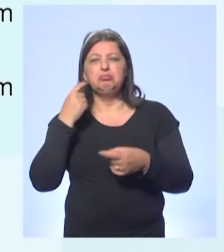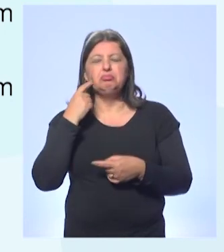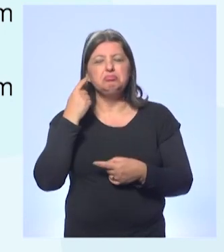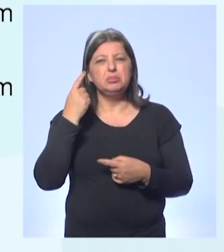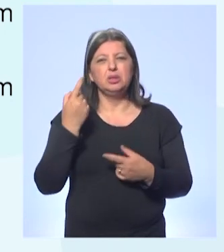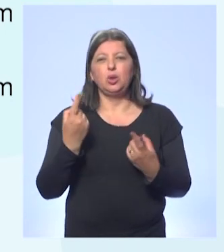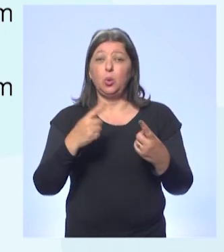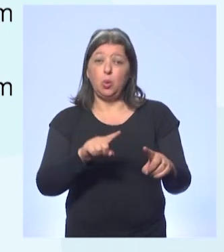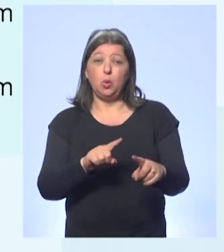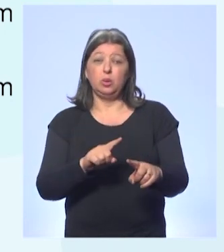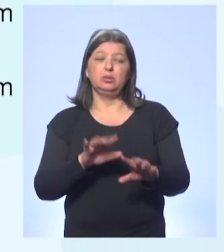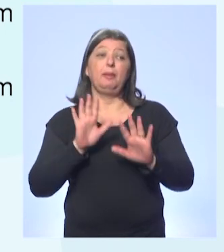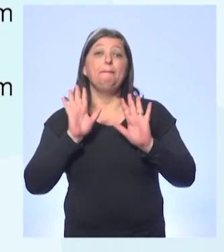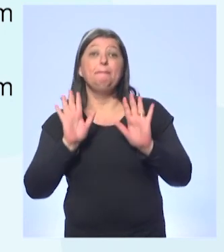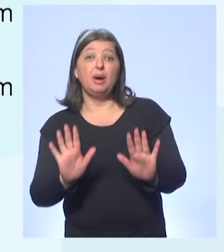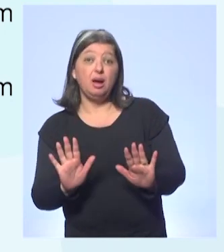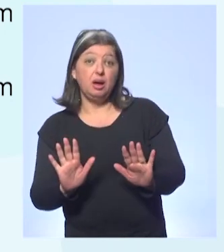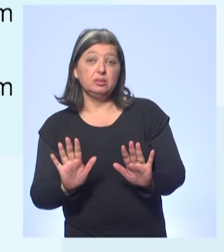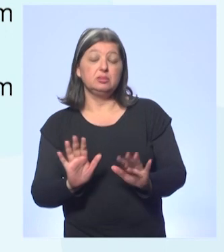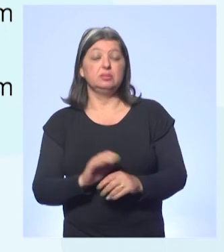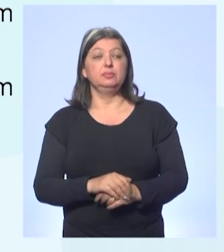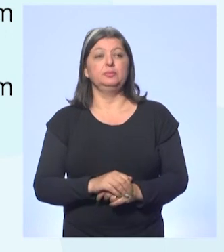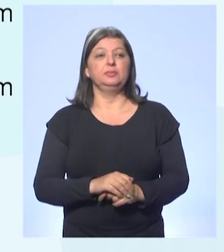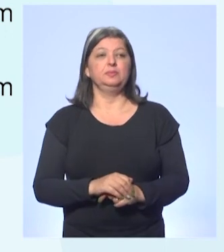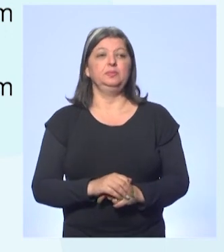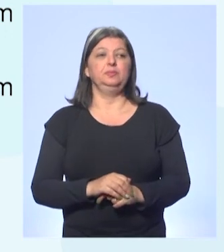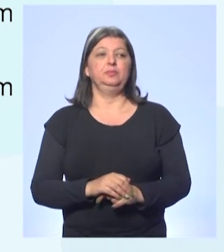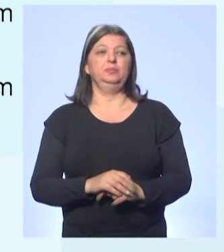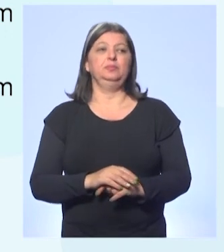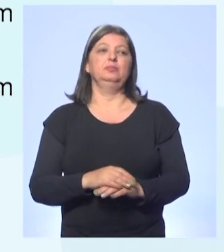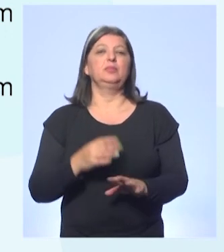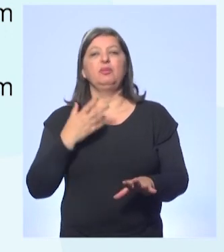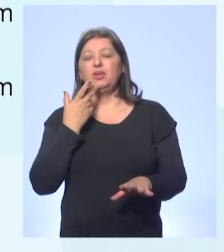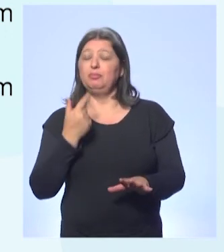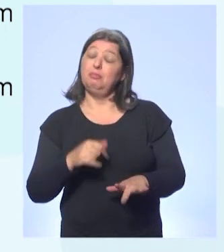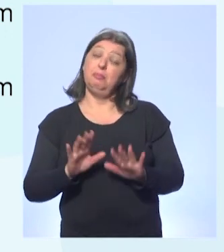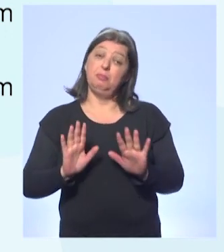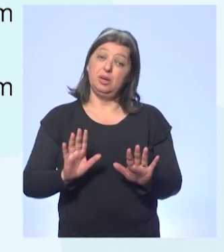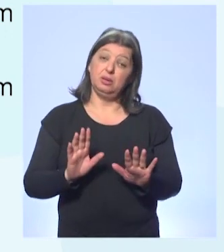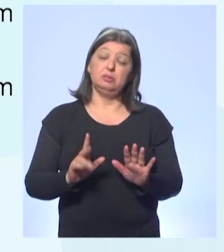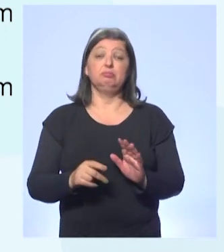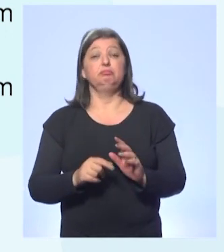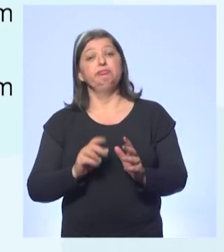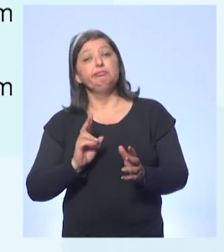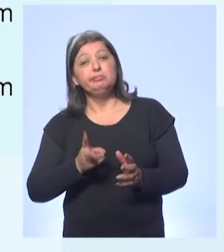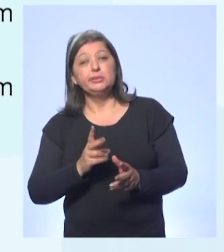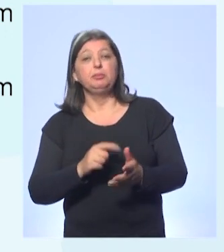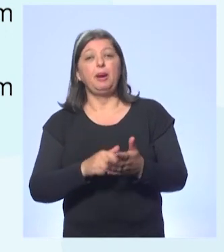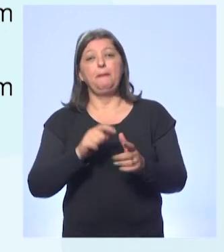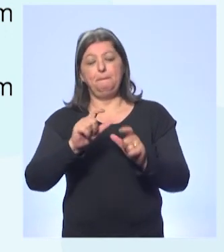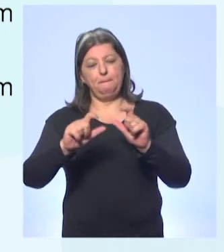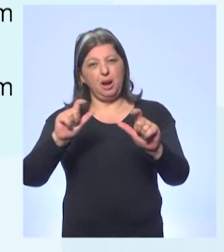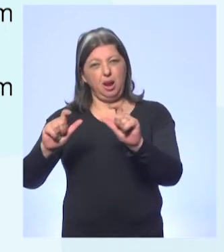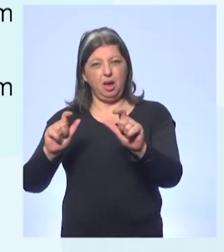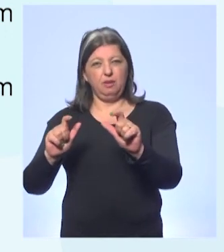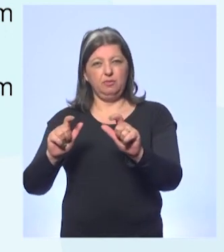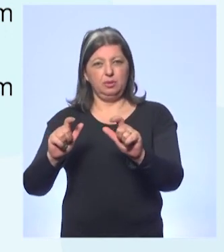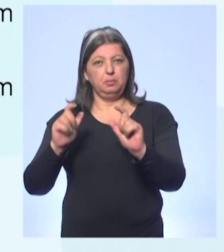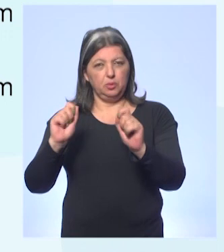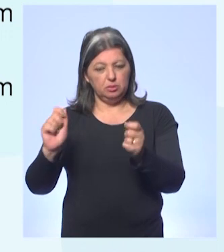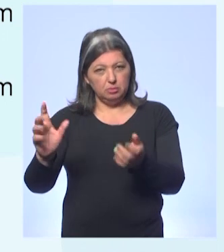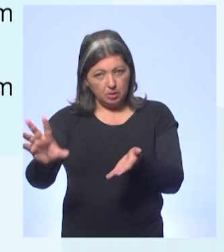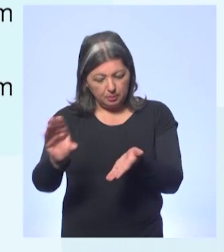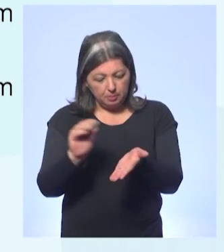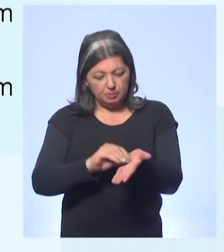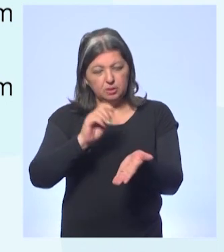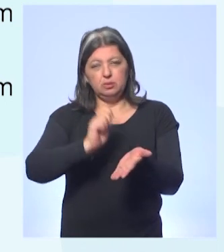mas, porém. Estou falando assim, mas não é bem assim, tá? Contudo, todavia, entretanto. Então, peguem essas palavras e